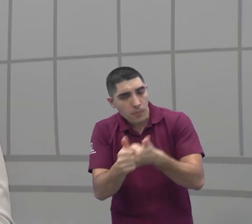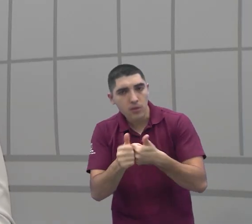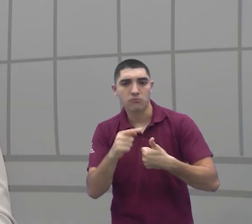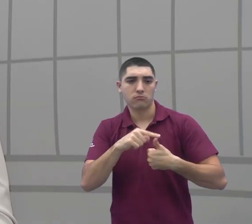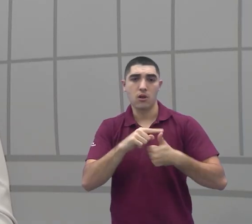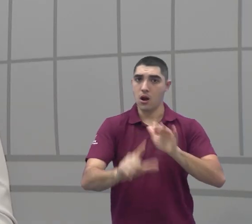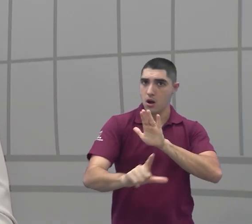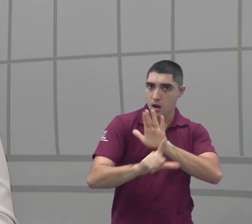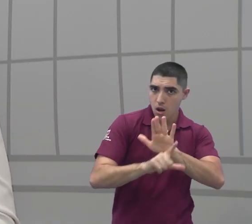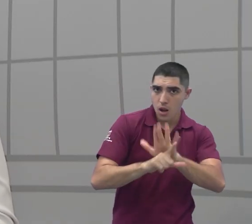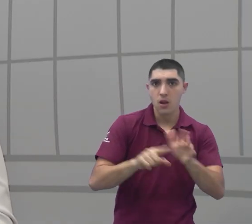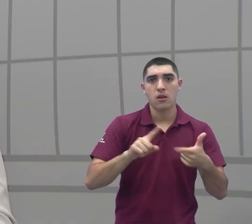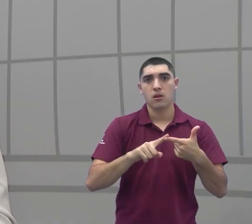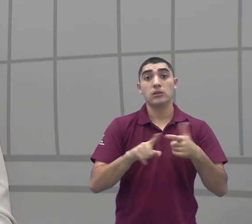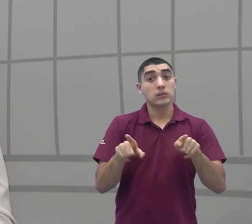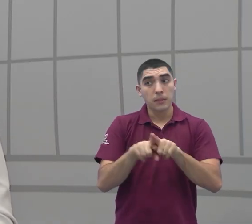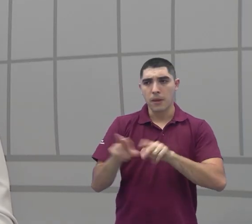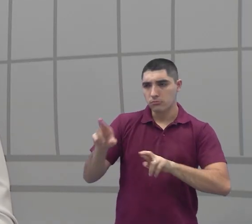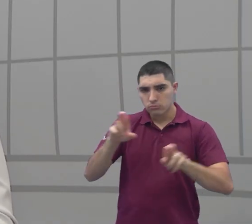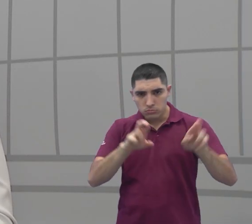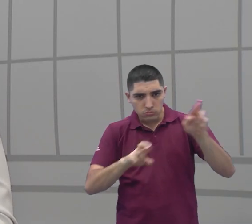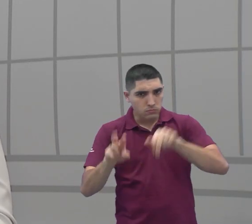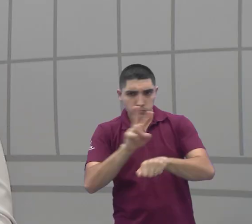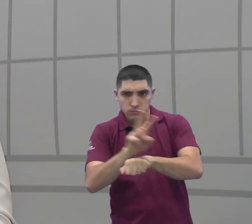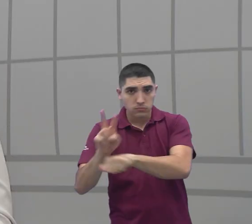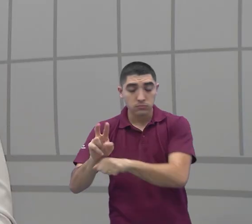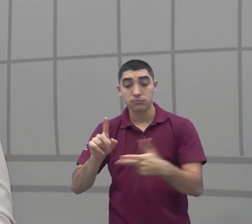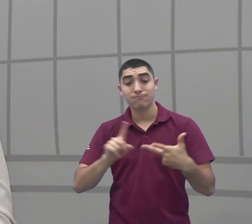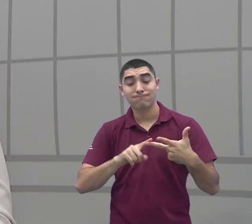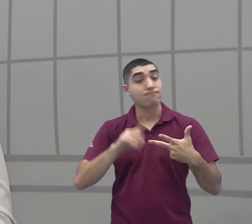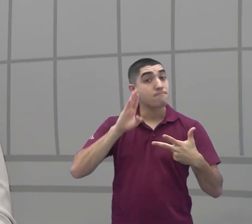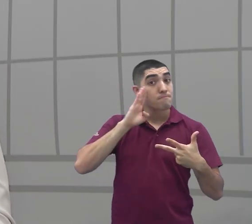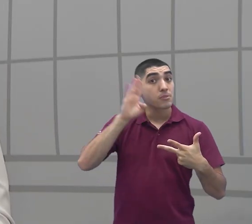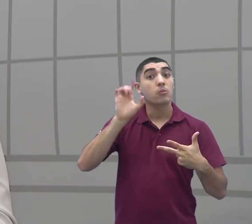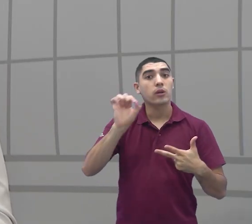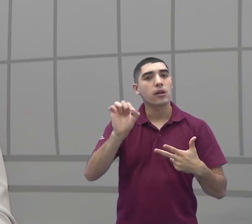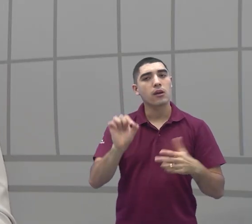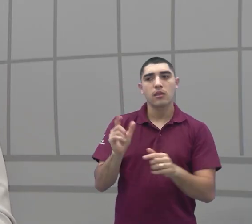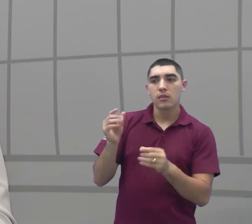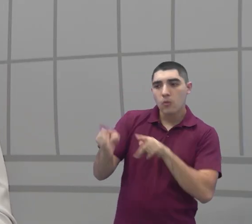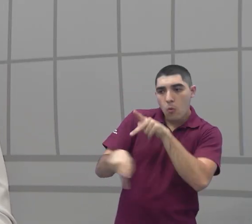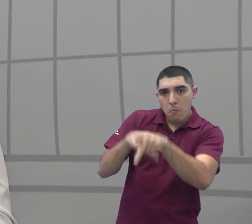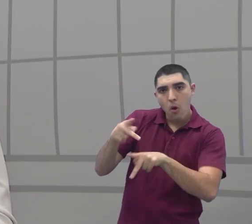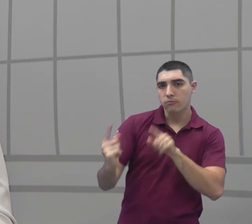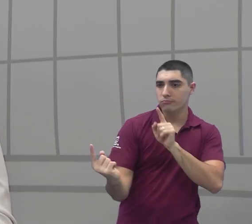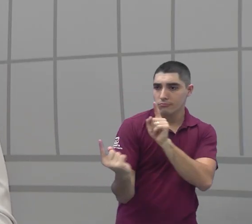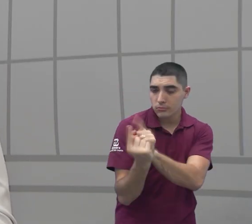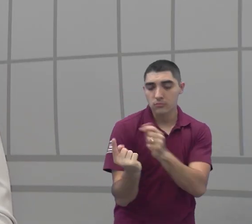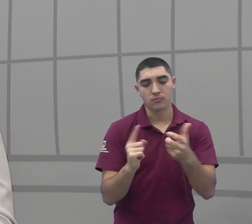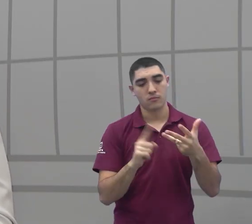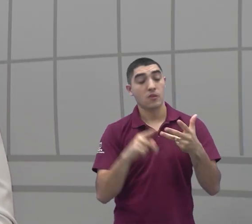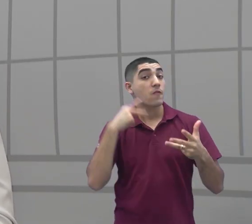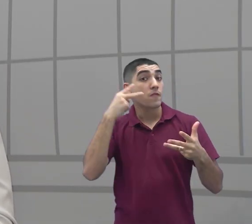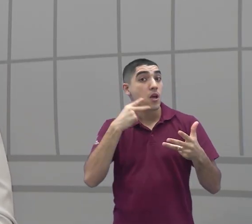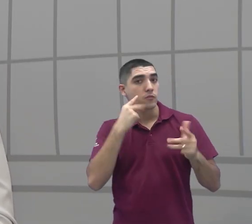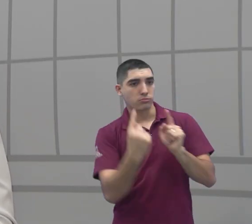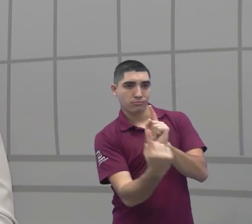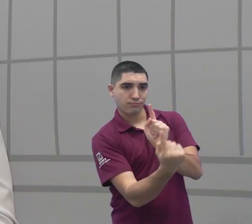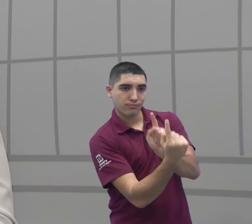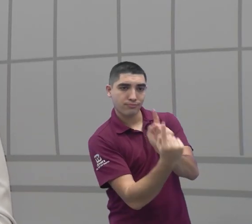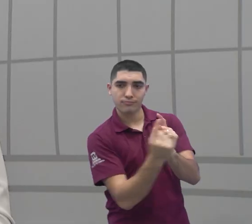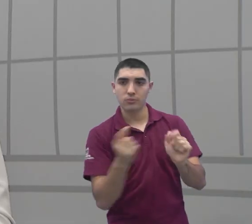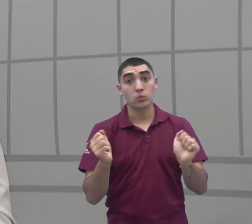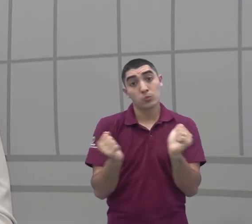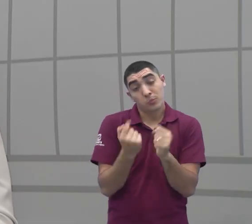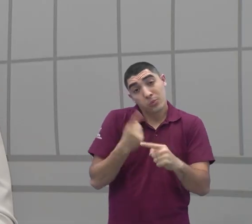buscando acompanhamento de legislação, acompanhamento dos órgãos fiscalizadores, mas principalmente tentando atender a população, né,